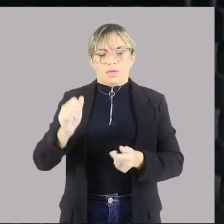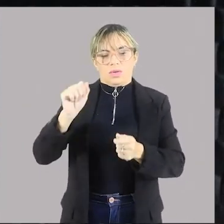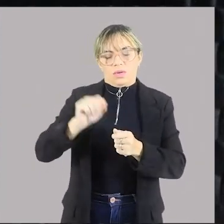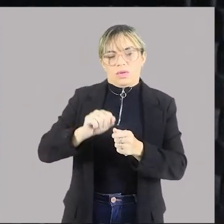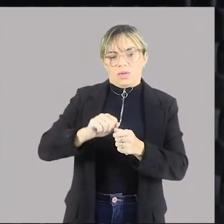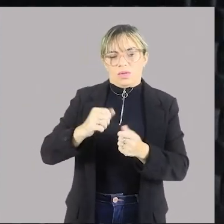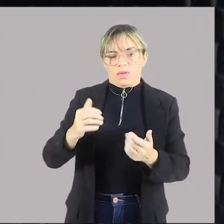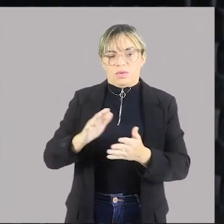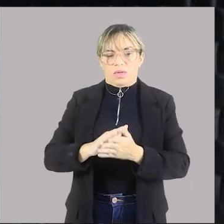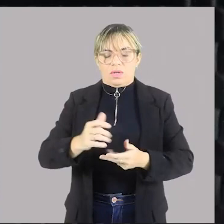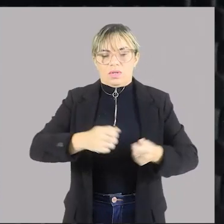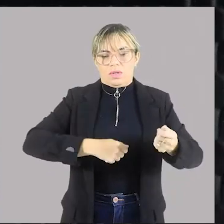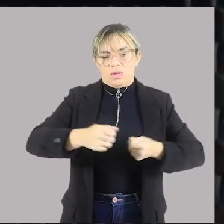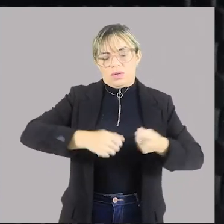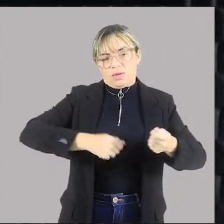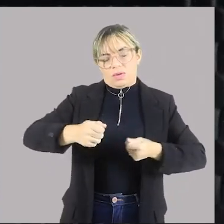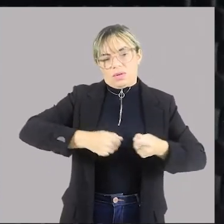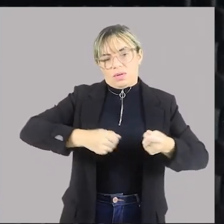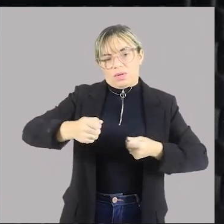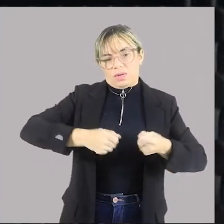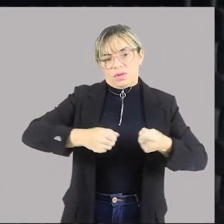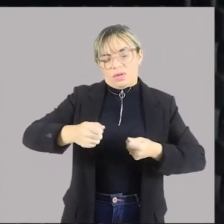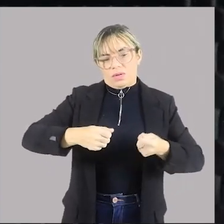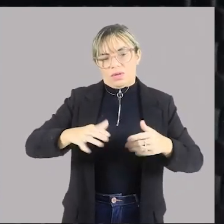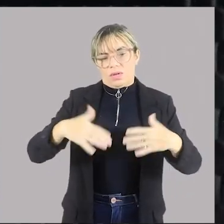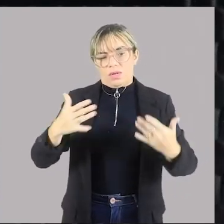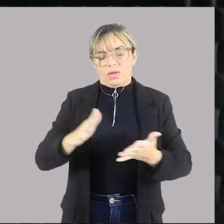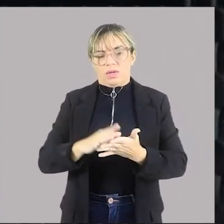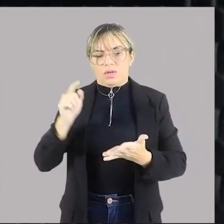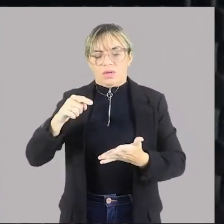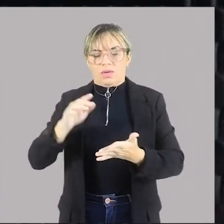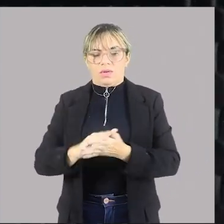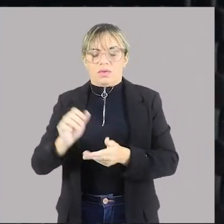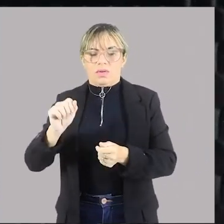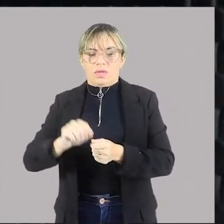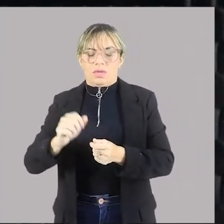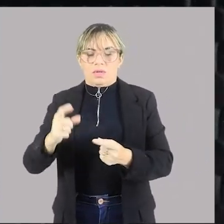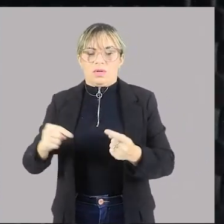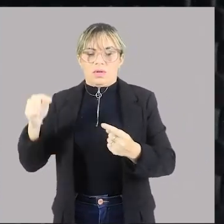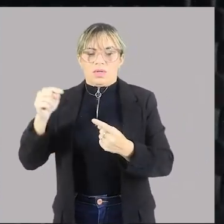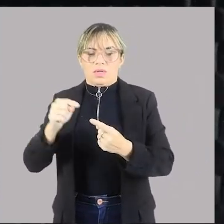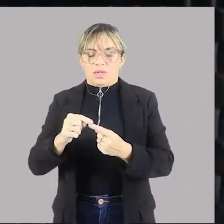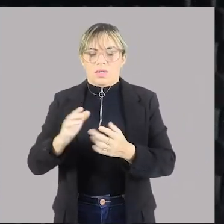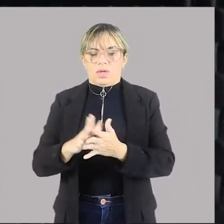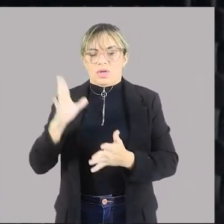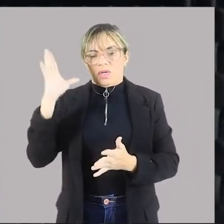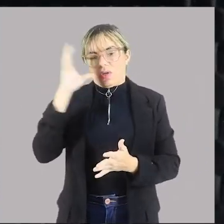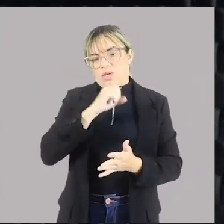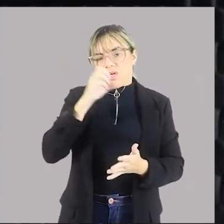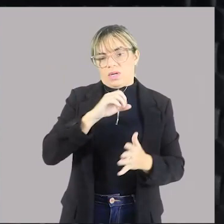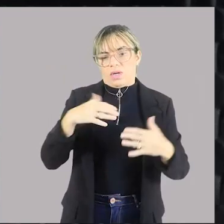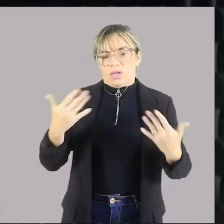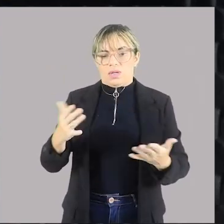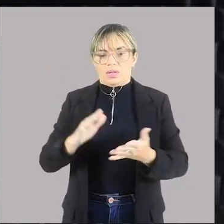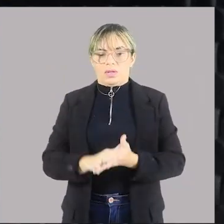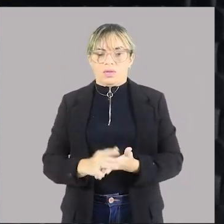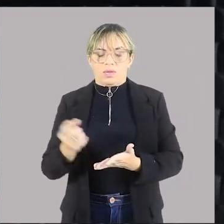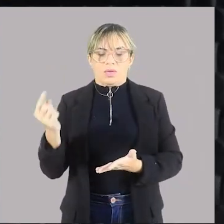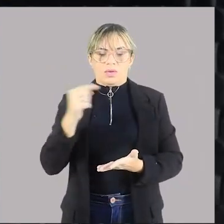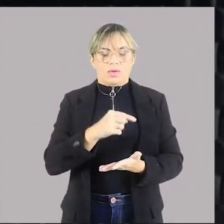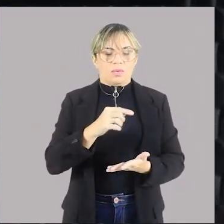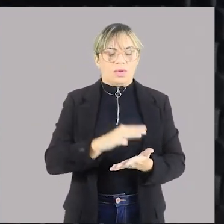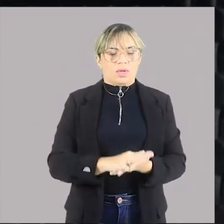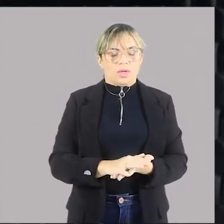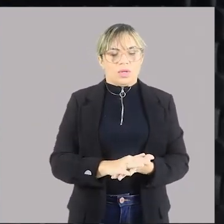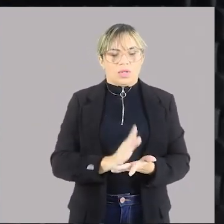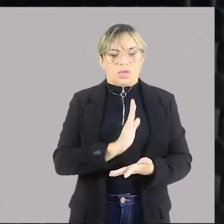ações administrativas para concretizar esses fins imediatamente, certo? Ou seja, de maneira direta e imediata. A